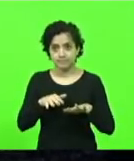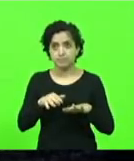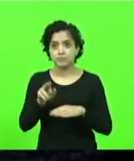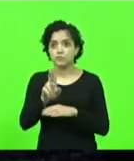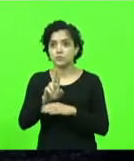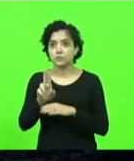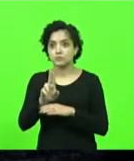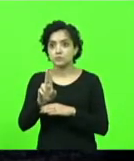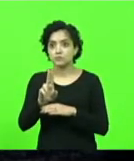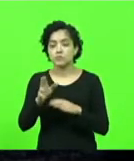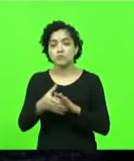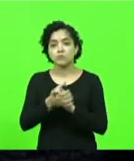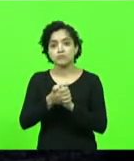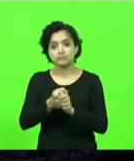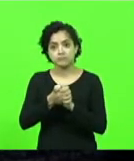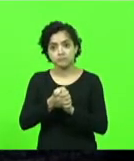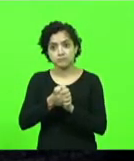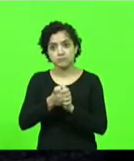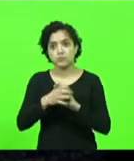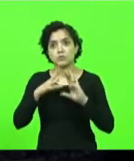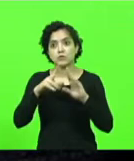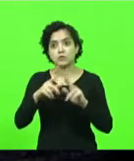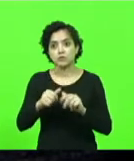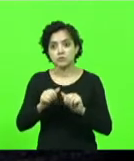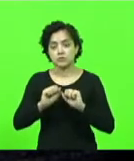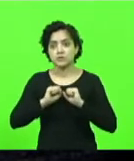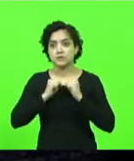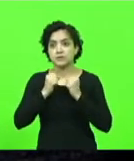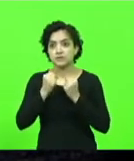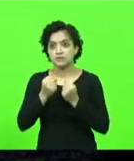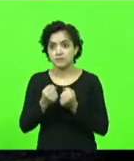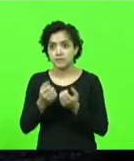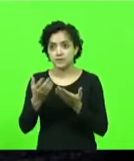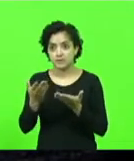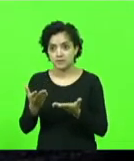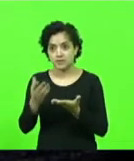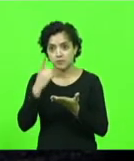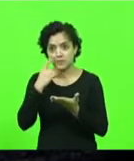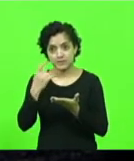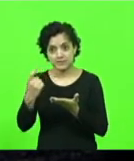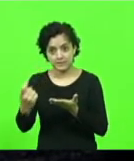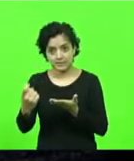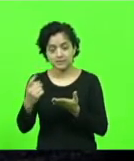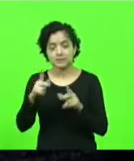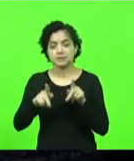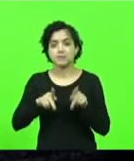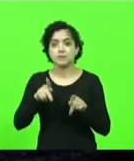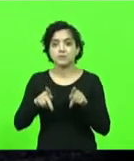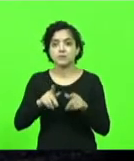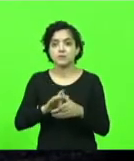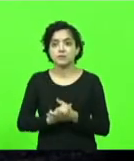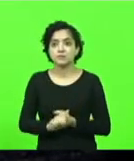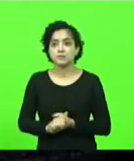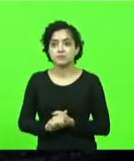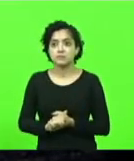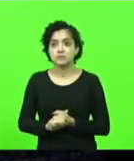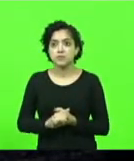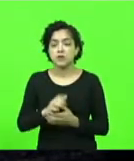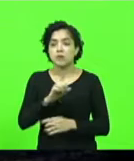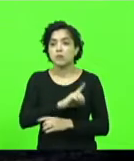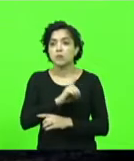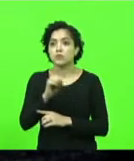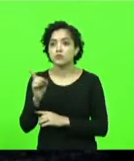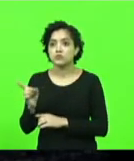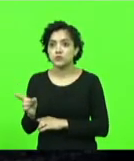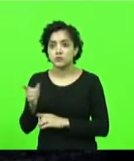seu nome cumprimento todos que defendem na alesc os interesses dos Catarinenses Bom dia a